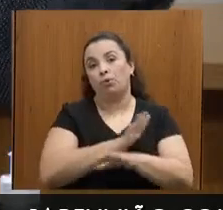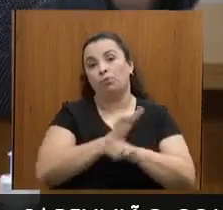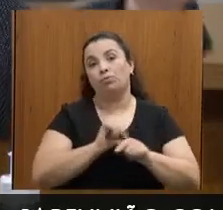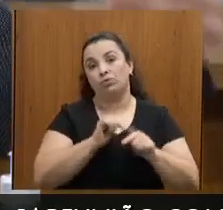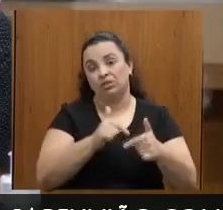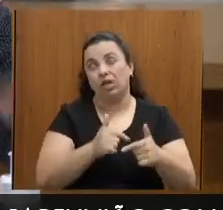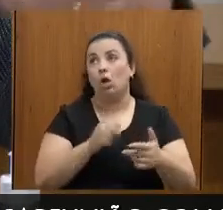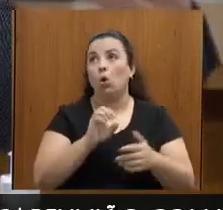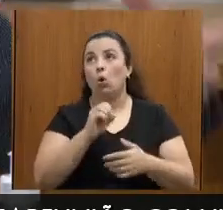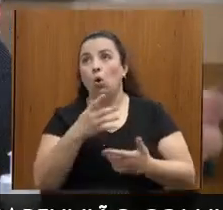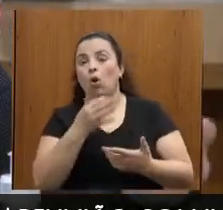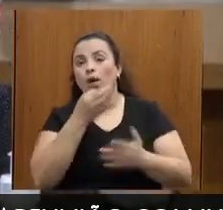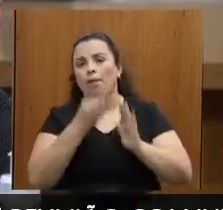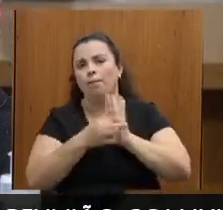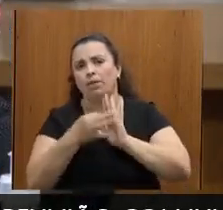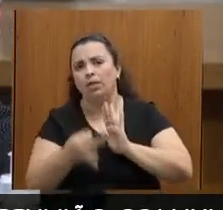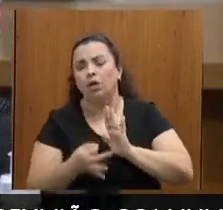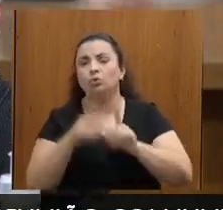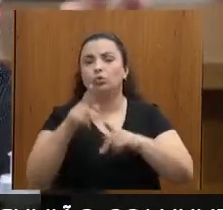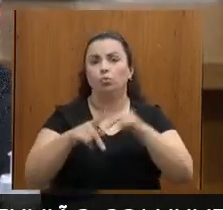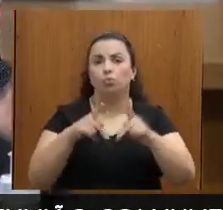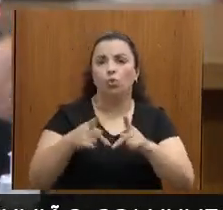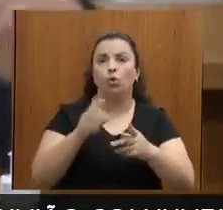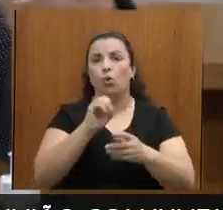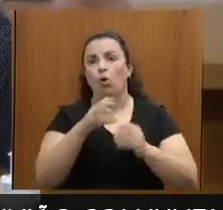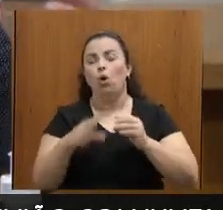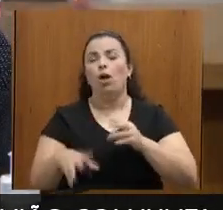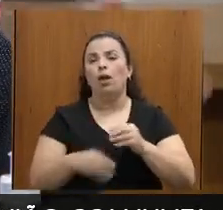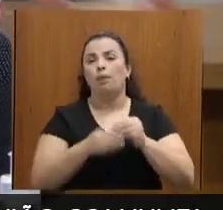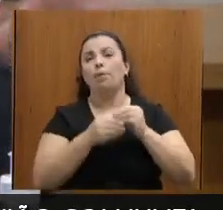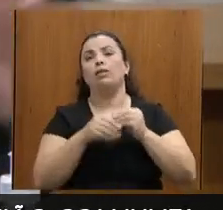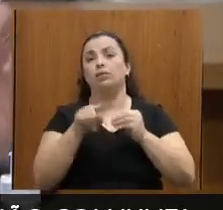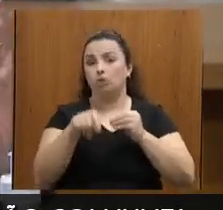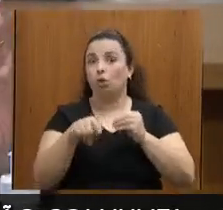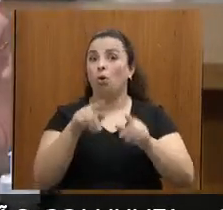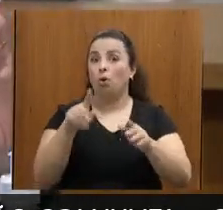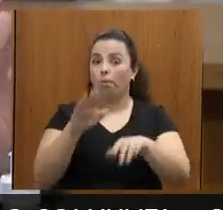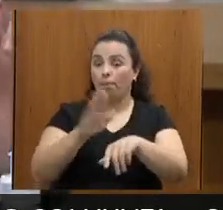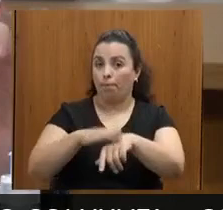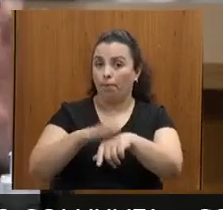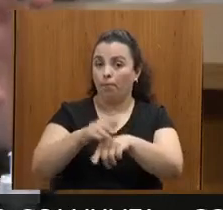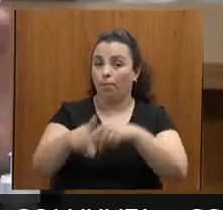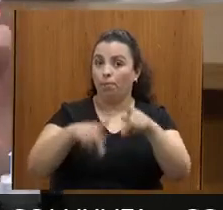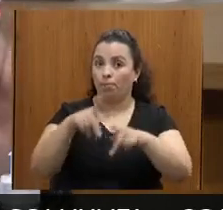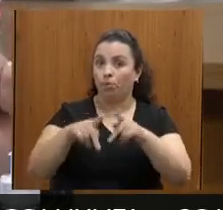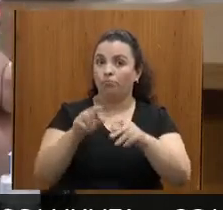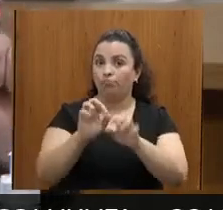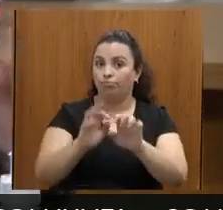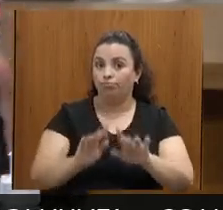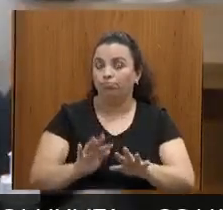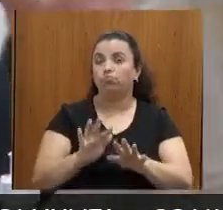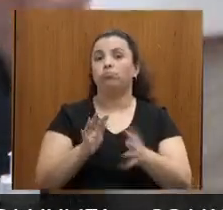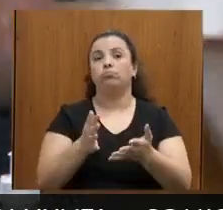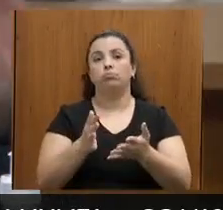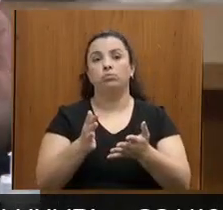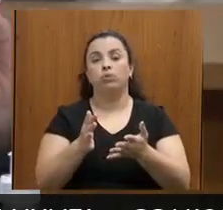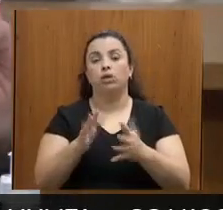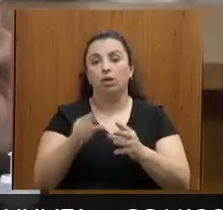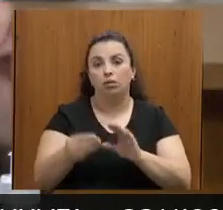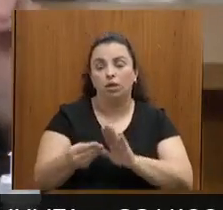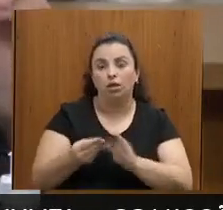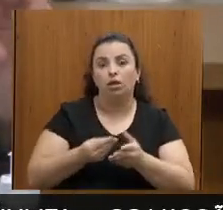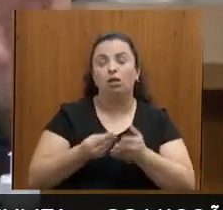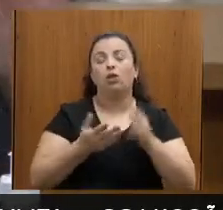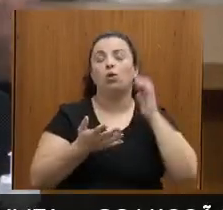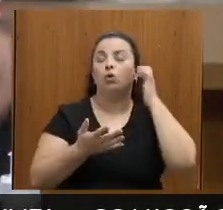população, são emendas feitas pela população que os órgãos tiveram que se preparar para executar aquilo que foi apontado. Tivemos alguns